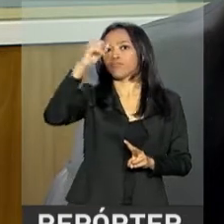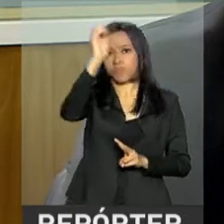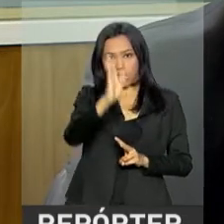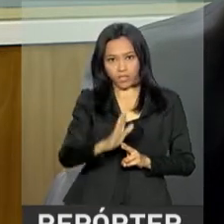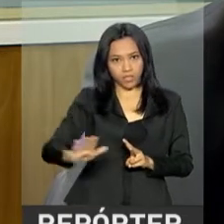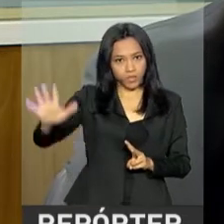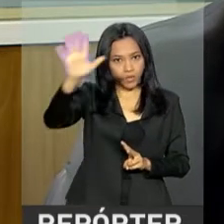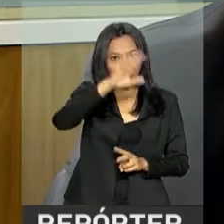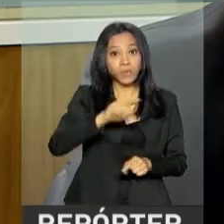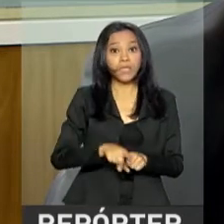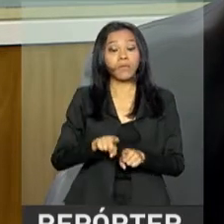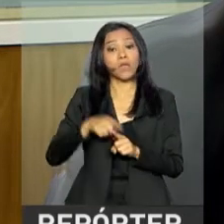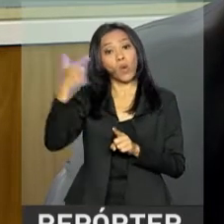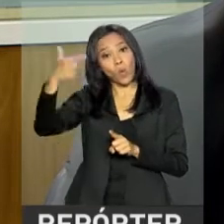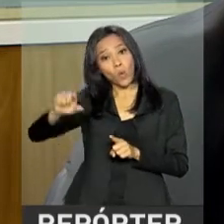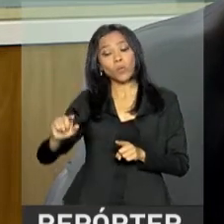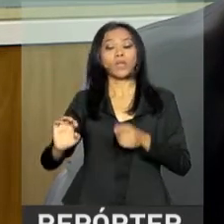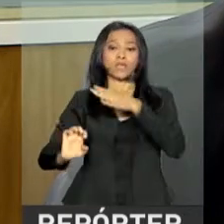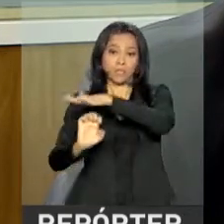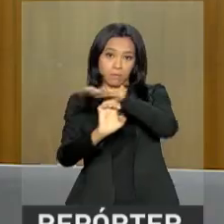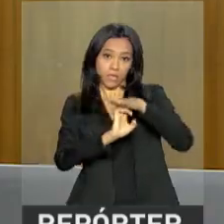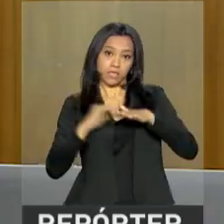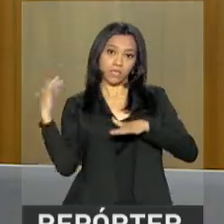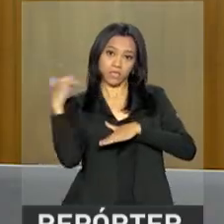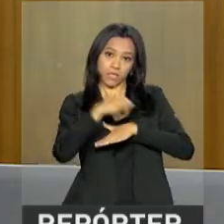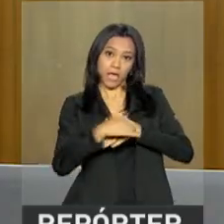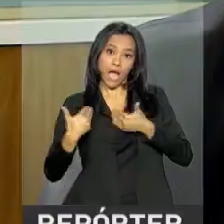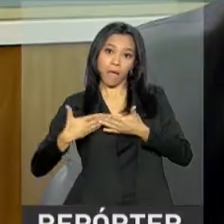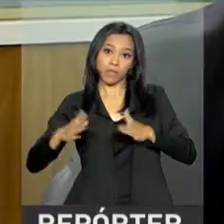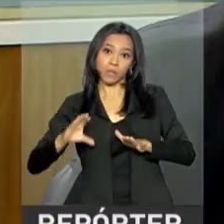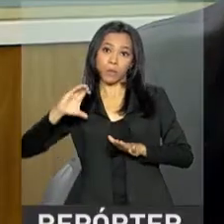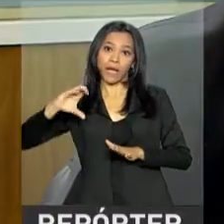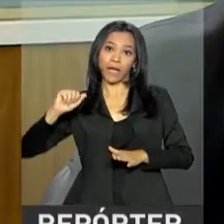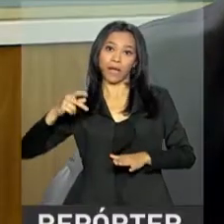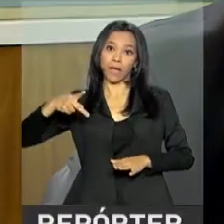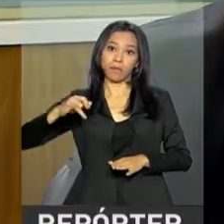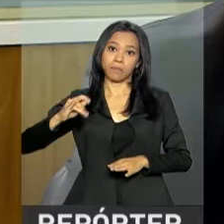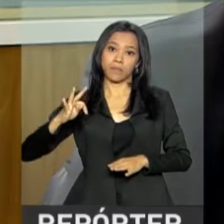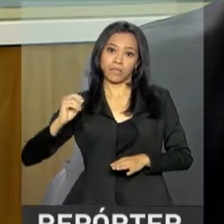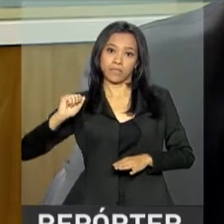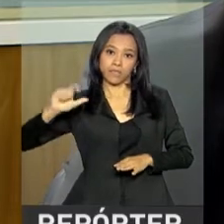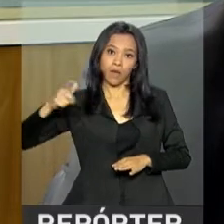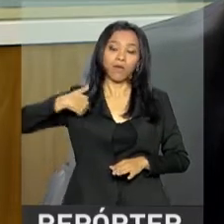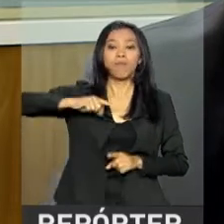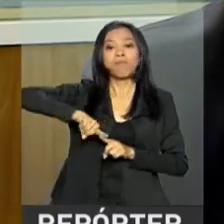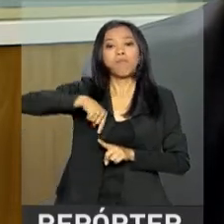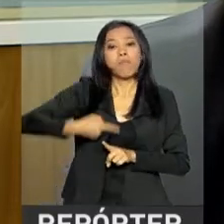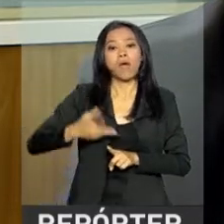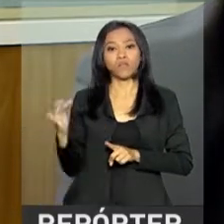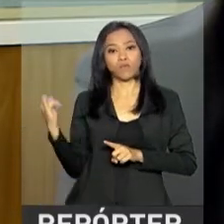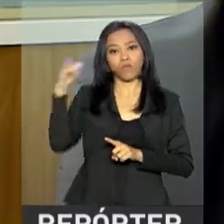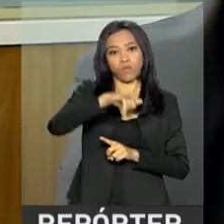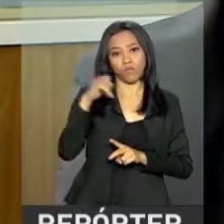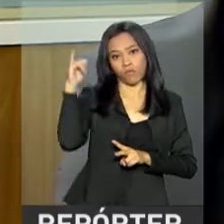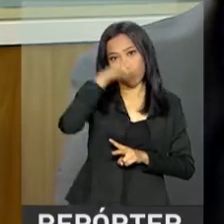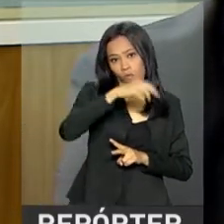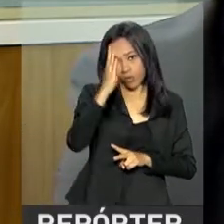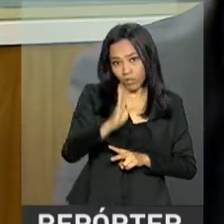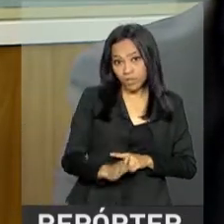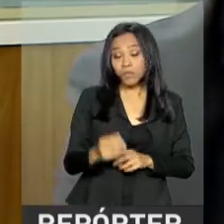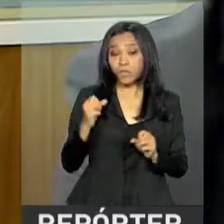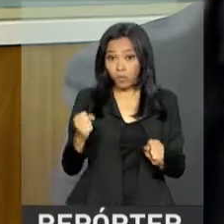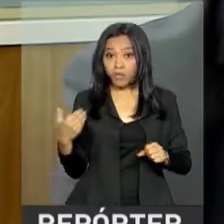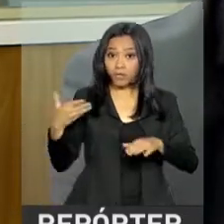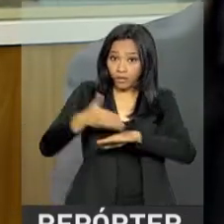aéreas hoje limitado em 20% para que nós temos mais um no brasil mais competição e possam entrar no brasil as